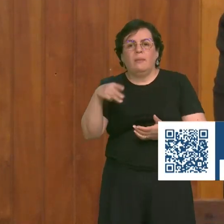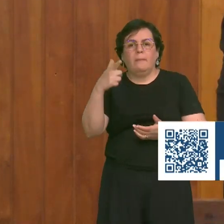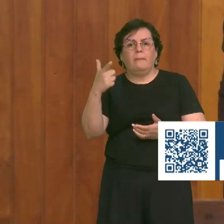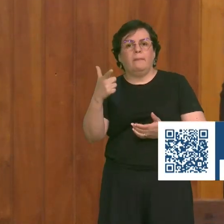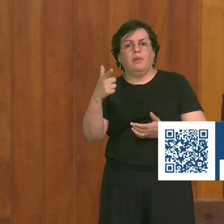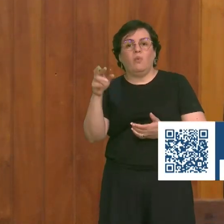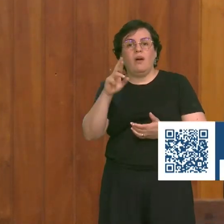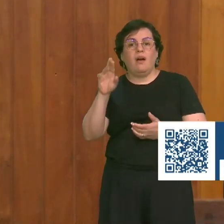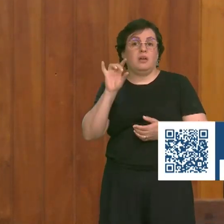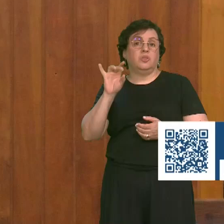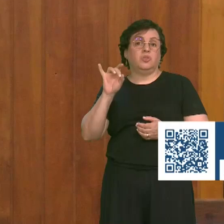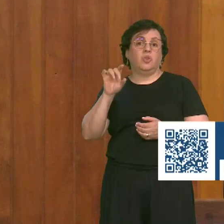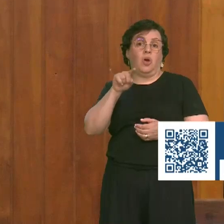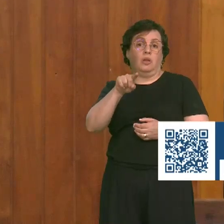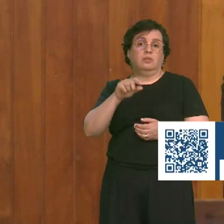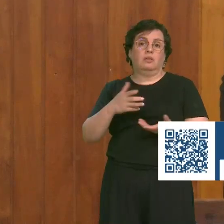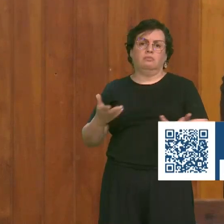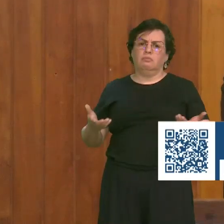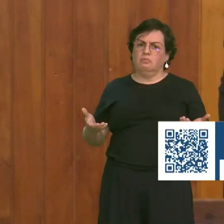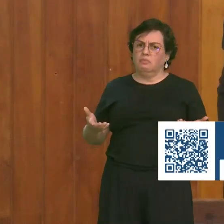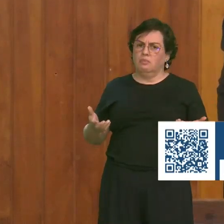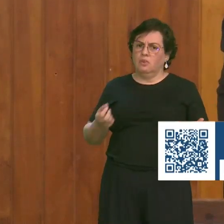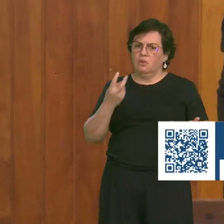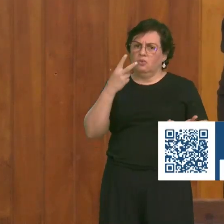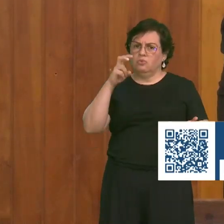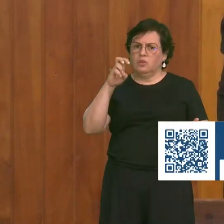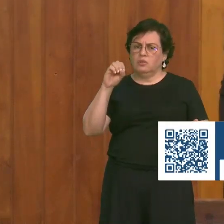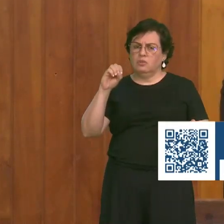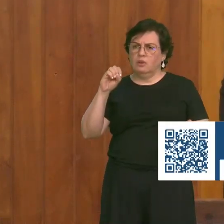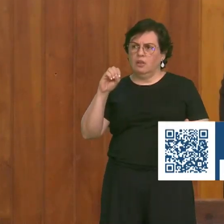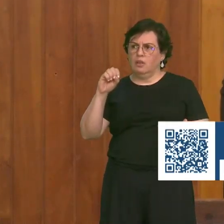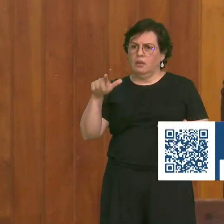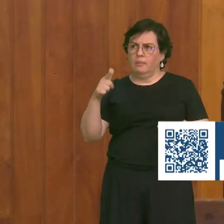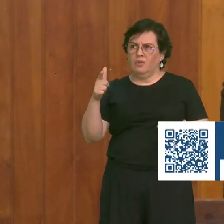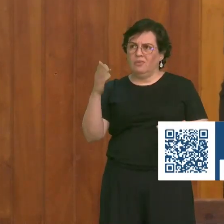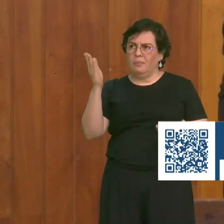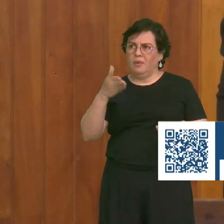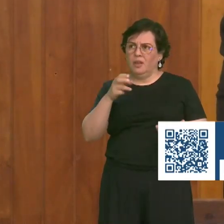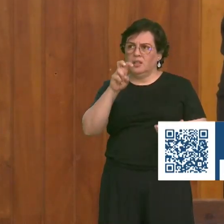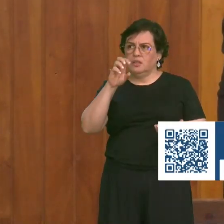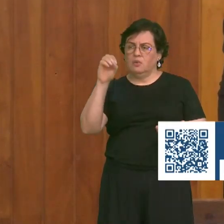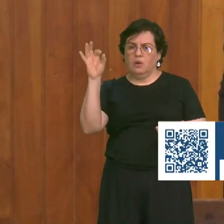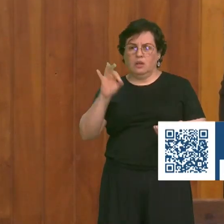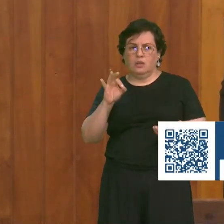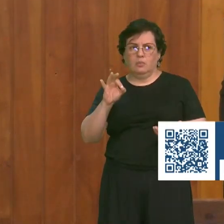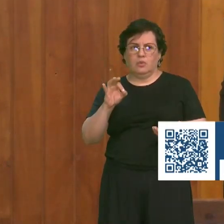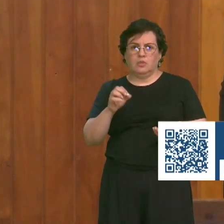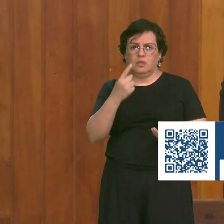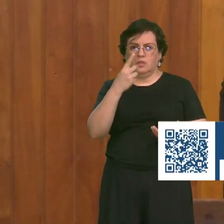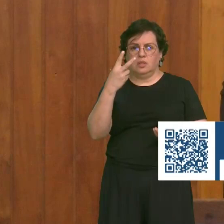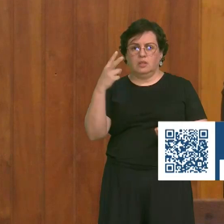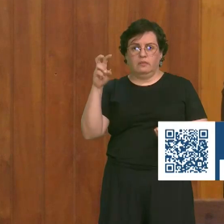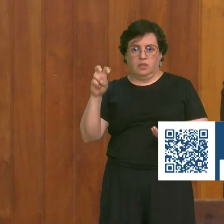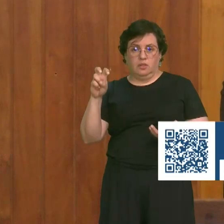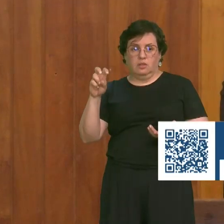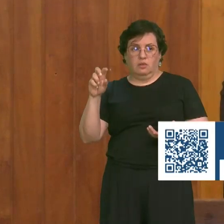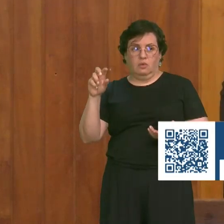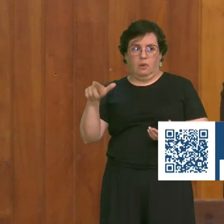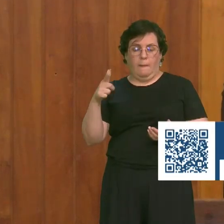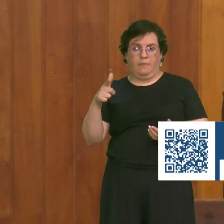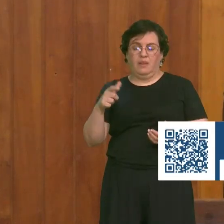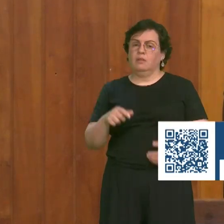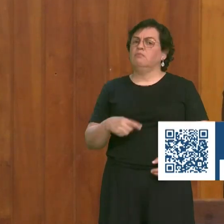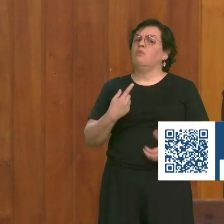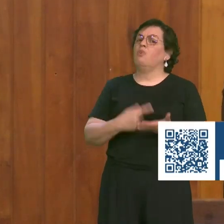mil reais só desse 250 mil reais então metade 125 tem que parar da Saúde combinou com quem se alguém